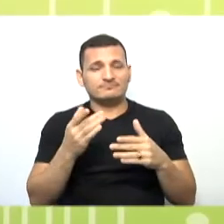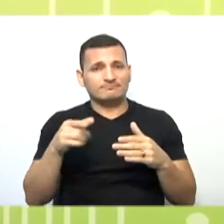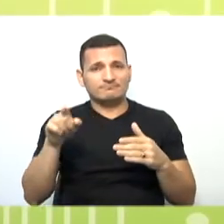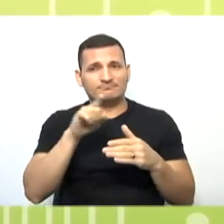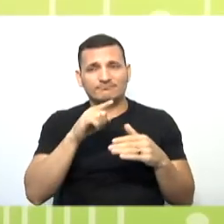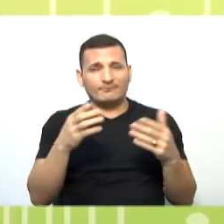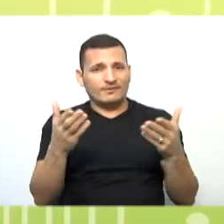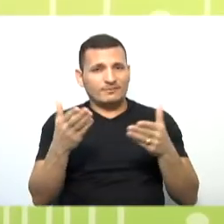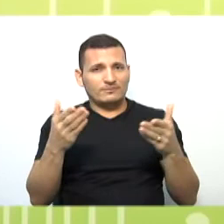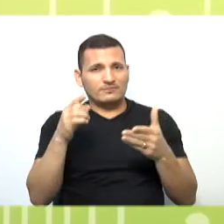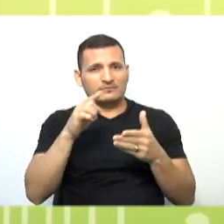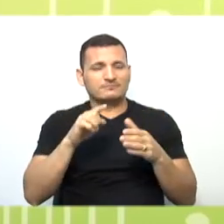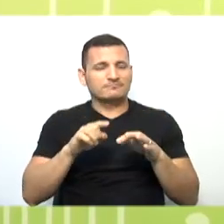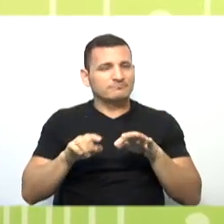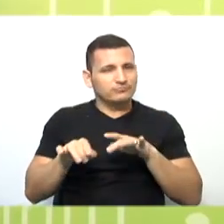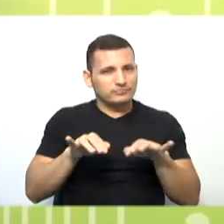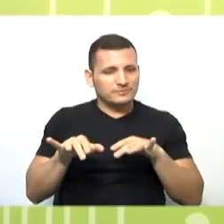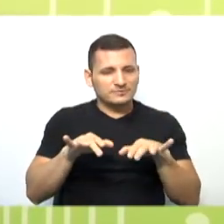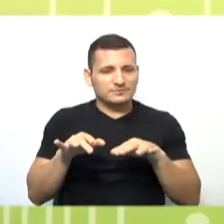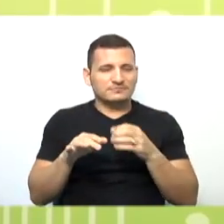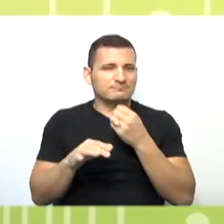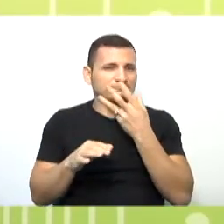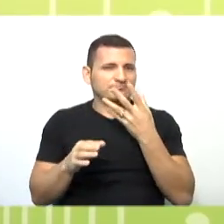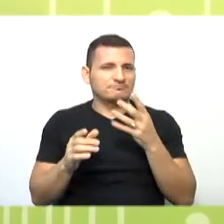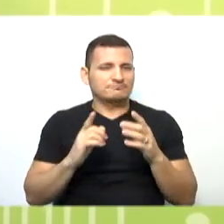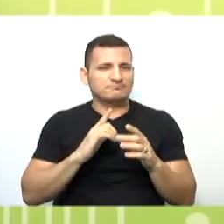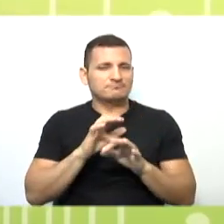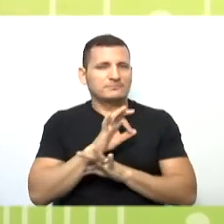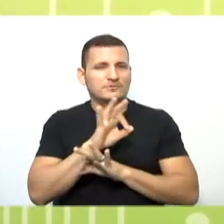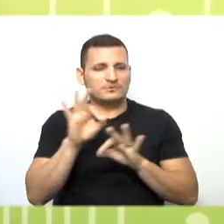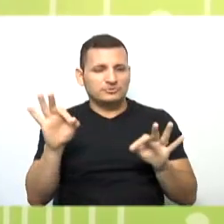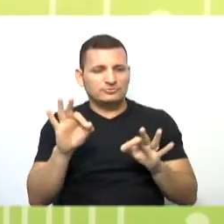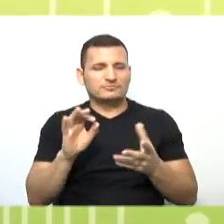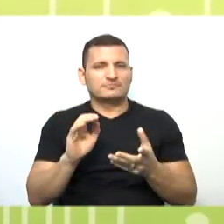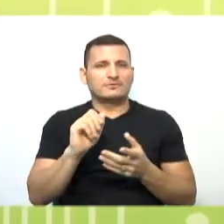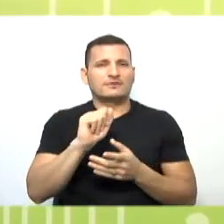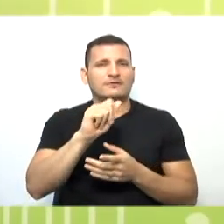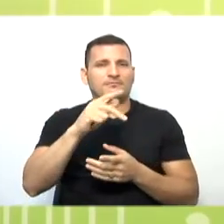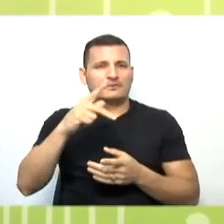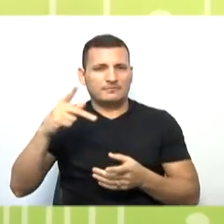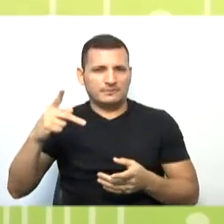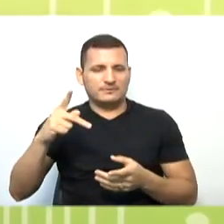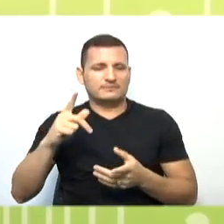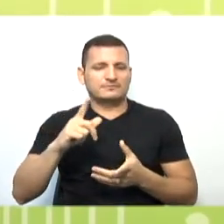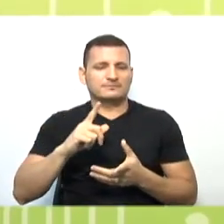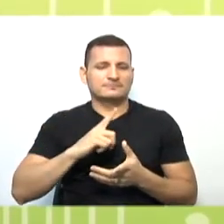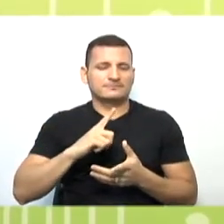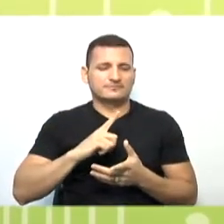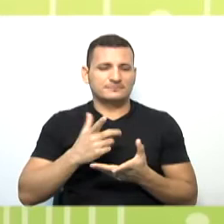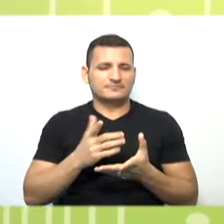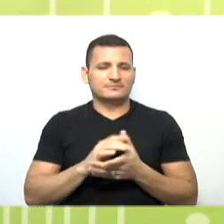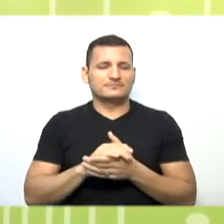numa época de programação... De programação muito boa. E tá ótimo. Os aplicativos, eles são